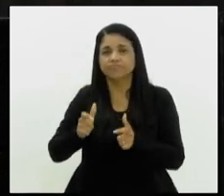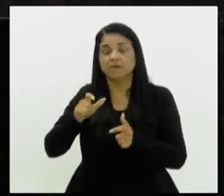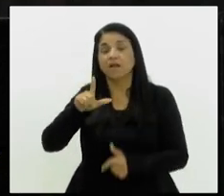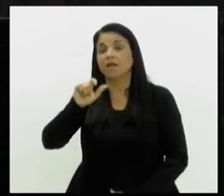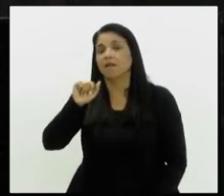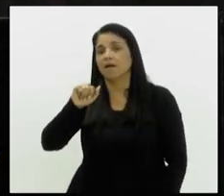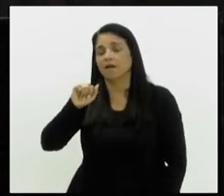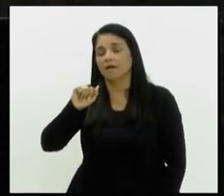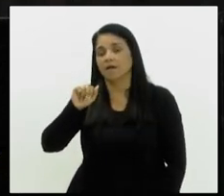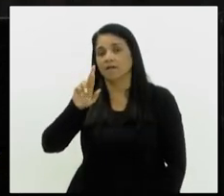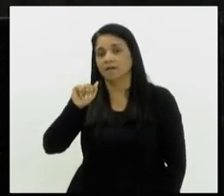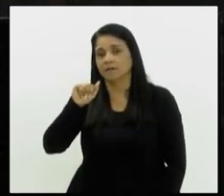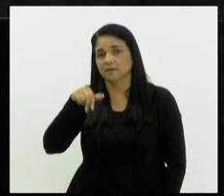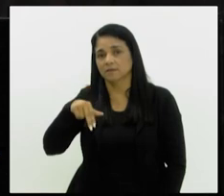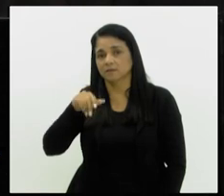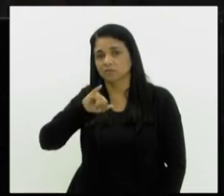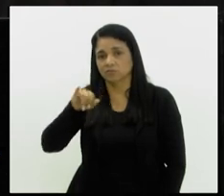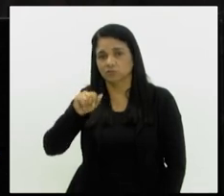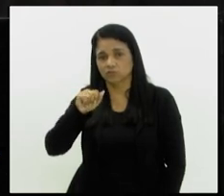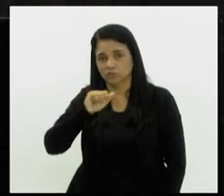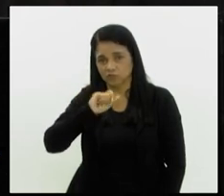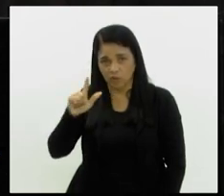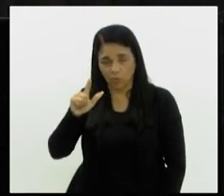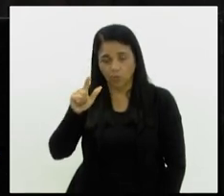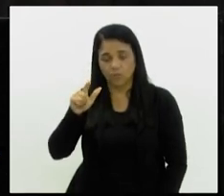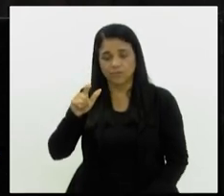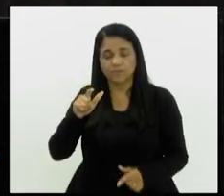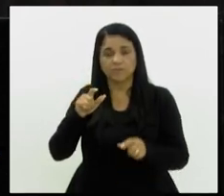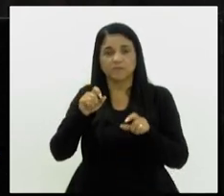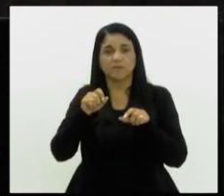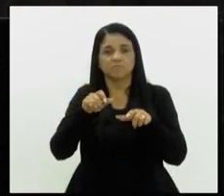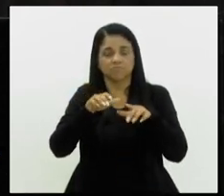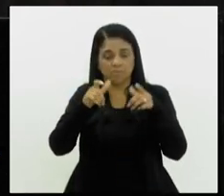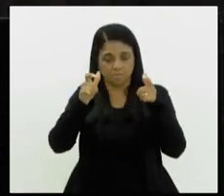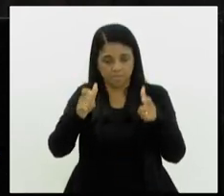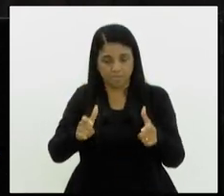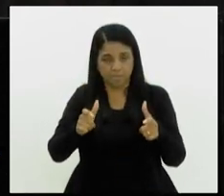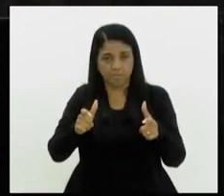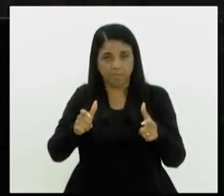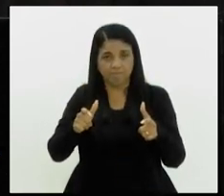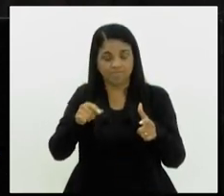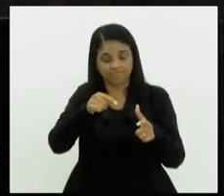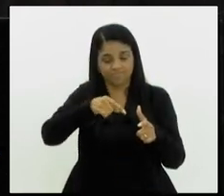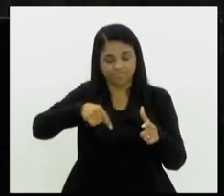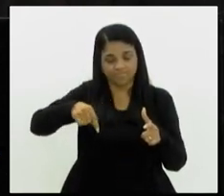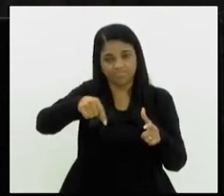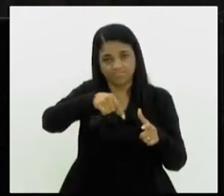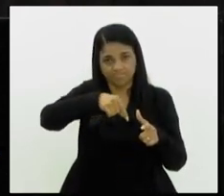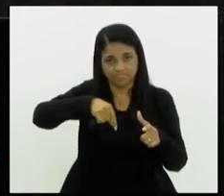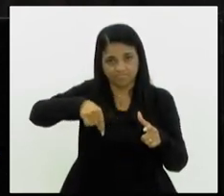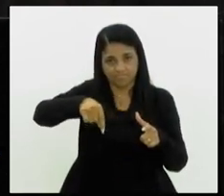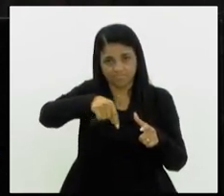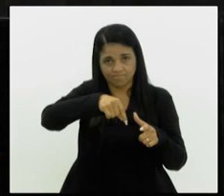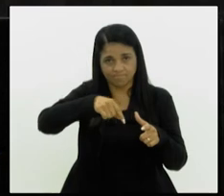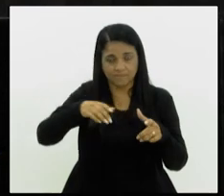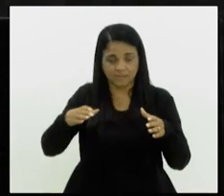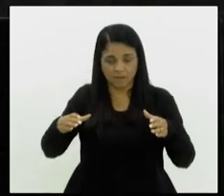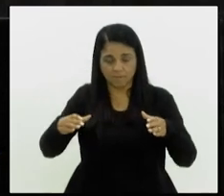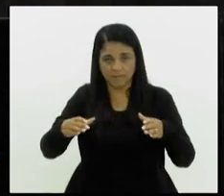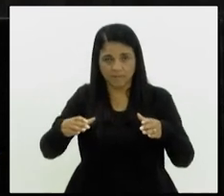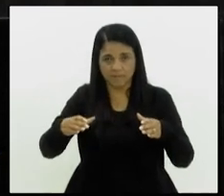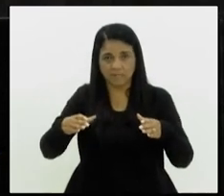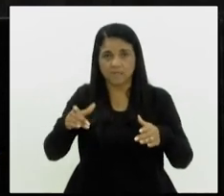A montante da estação de Laranjal, em algum ponto da bacia